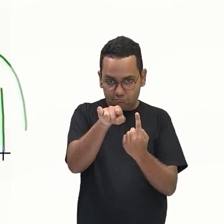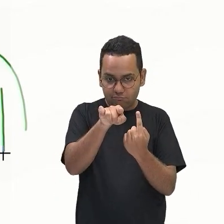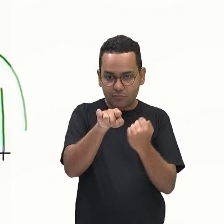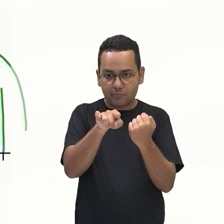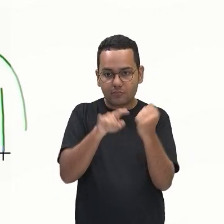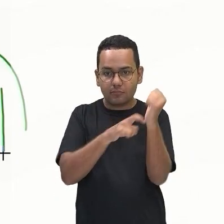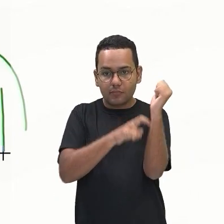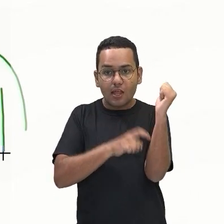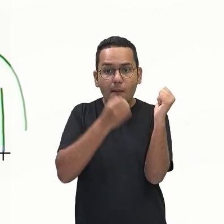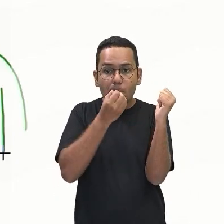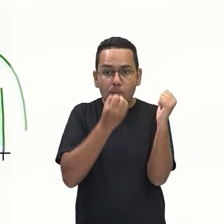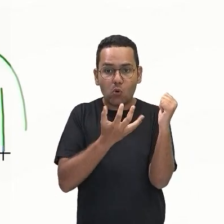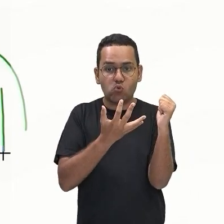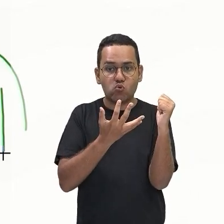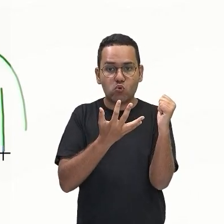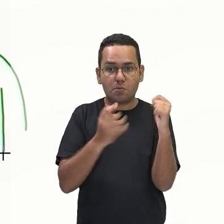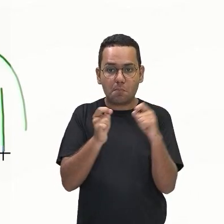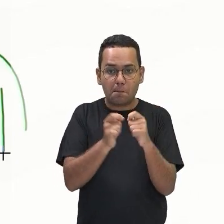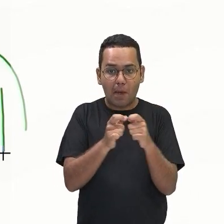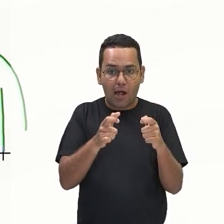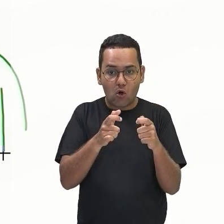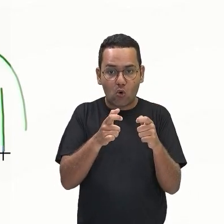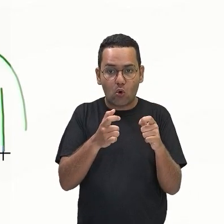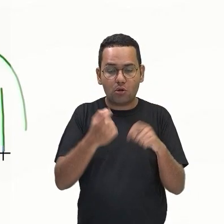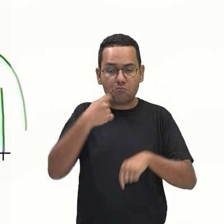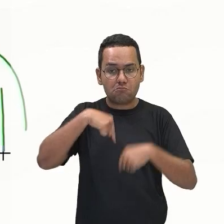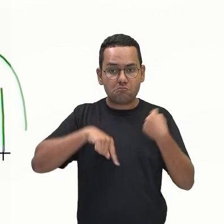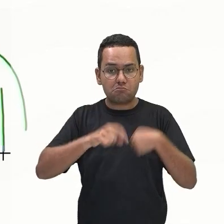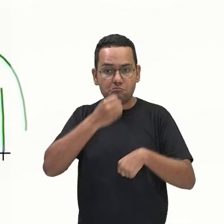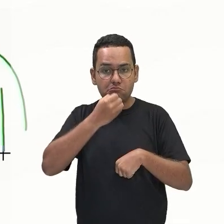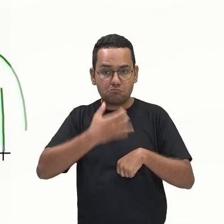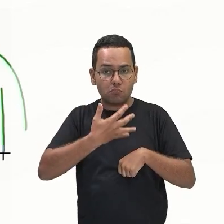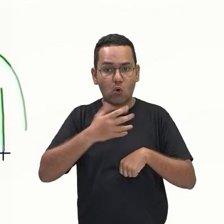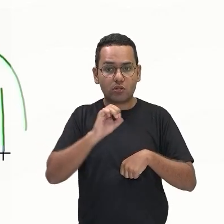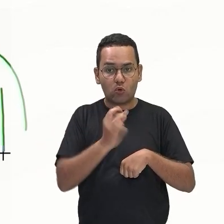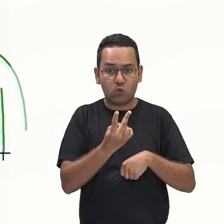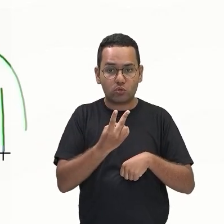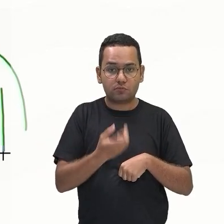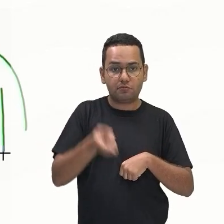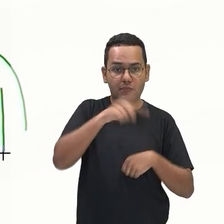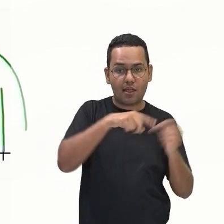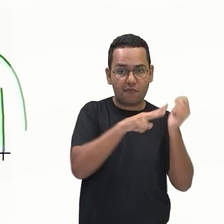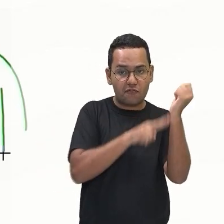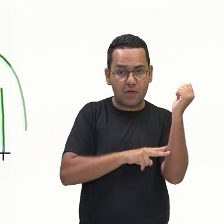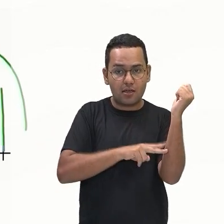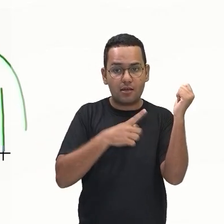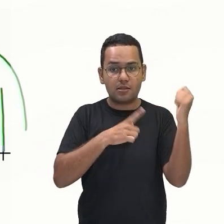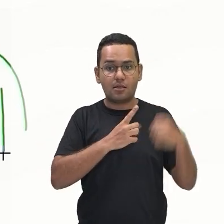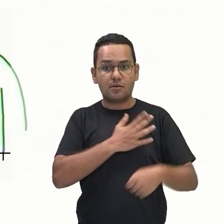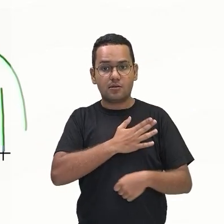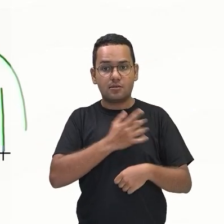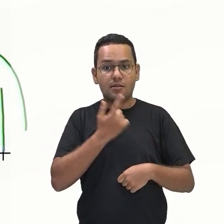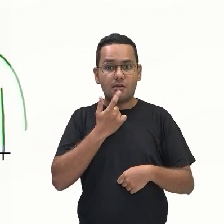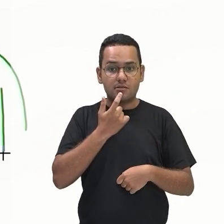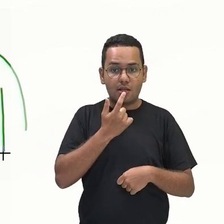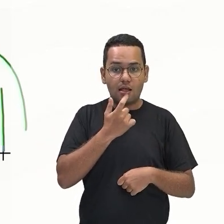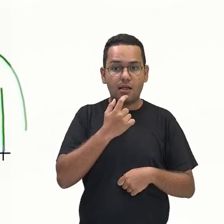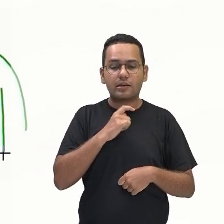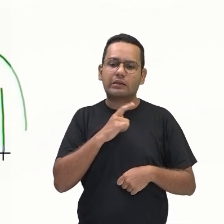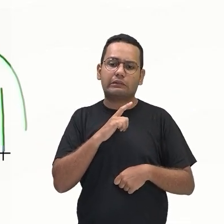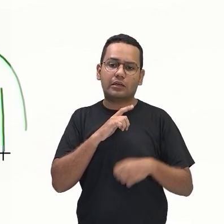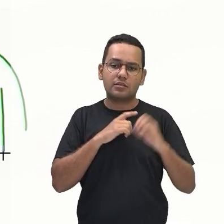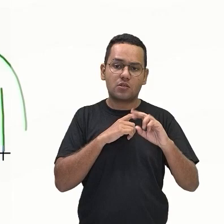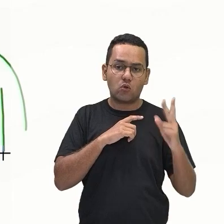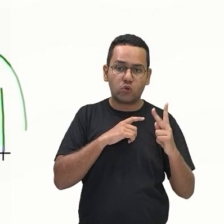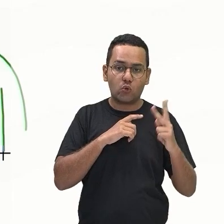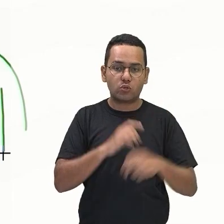já são de um calibre menor, a que carrega o que? O sangue cheio de gás carbônico.